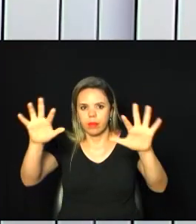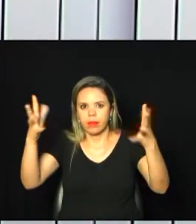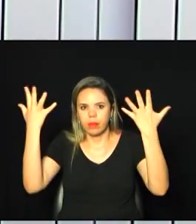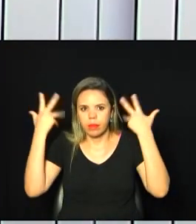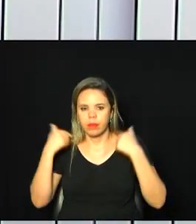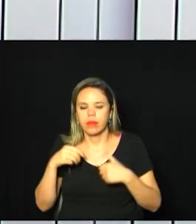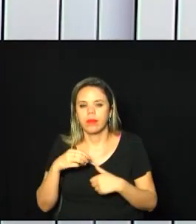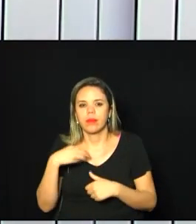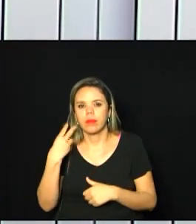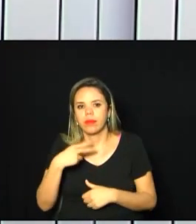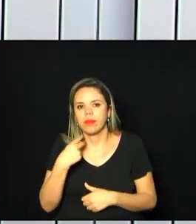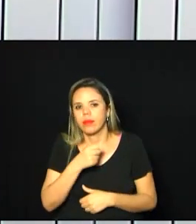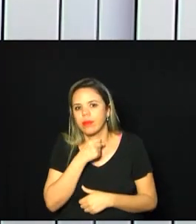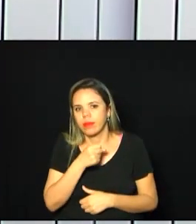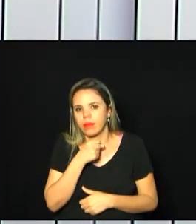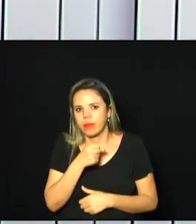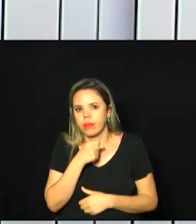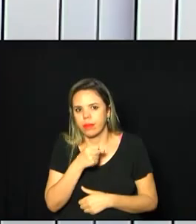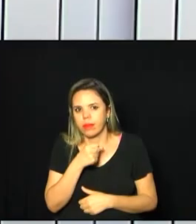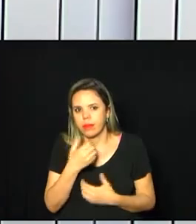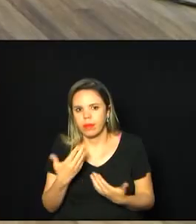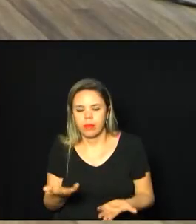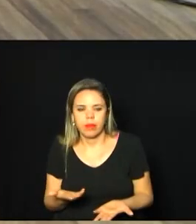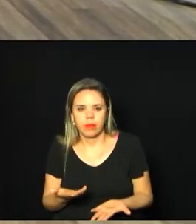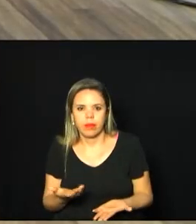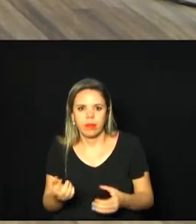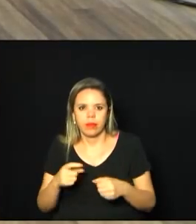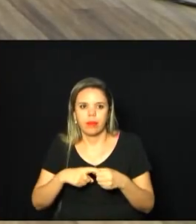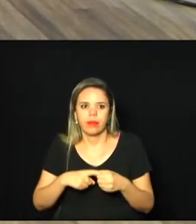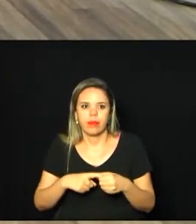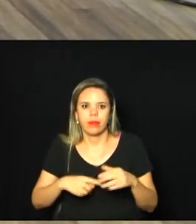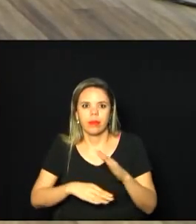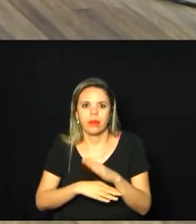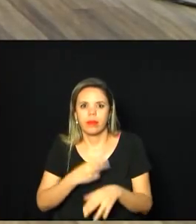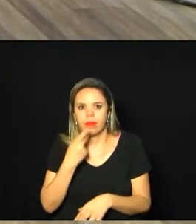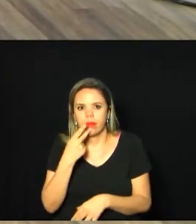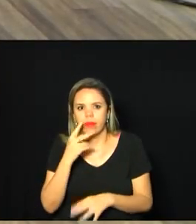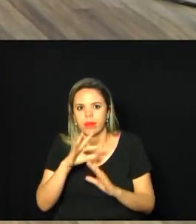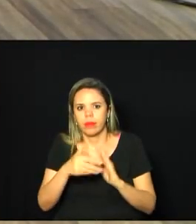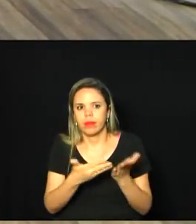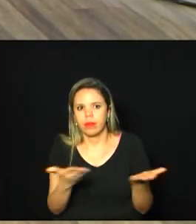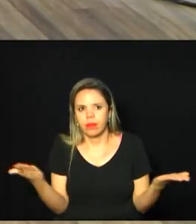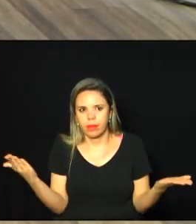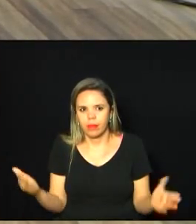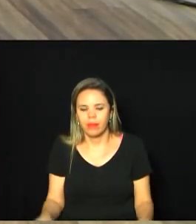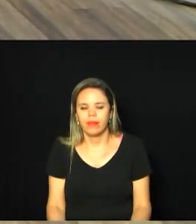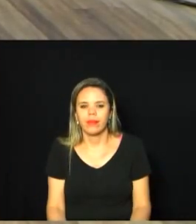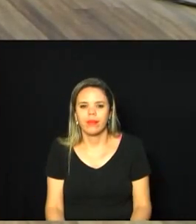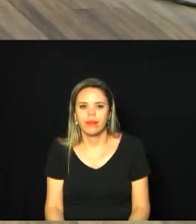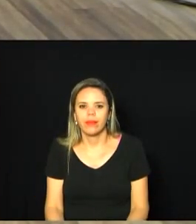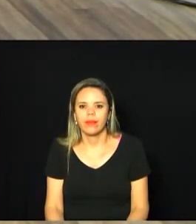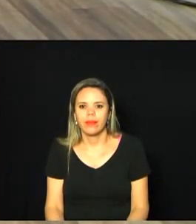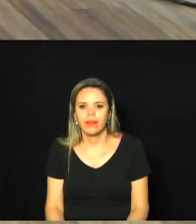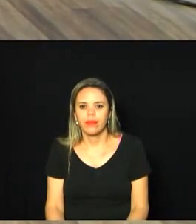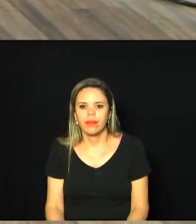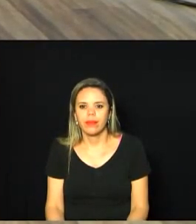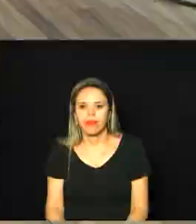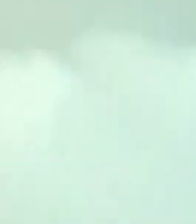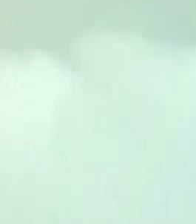A Mariana Meira retorna ao Câmara Notícia e conta mais pra gente a partir de agora no Giro Ambiental.